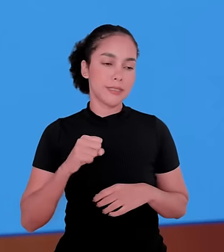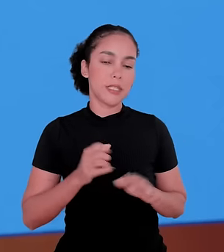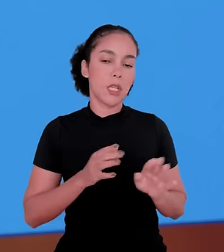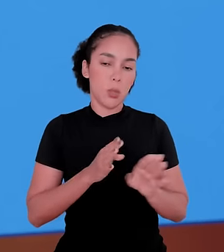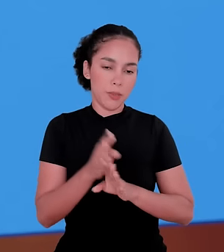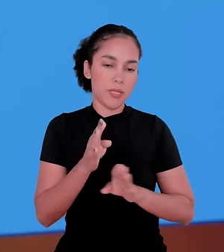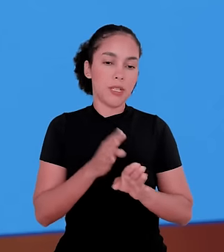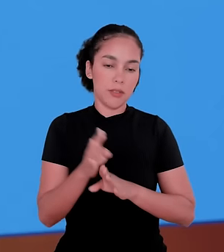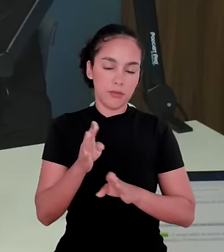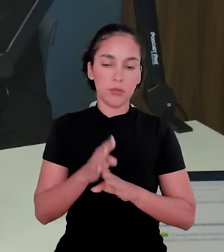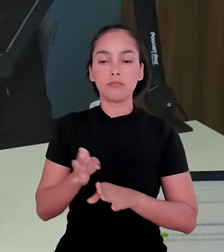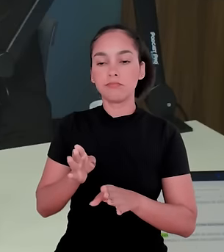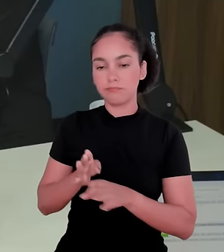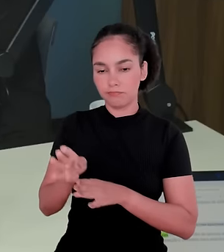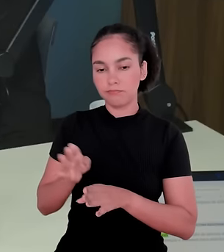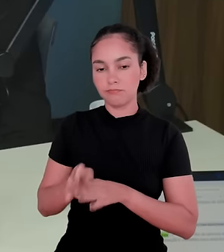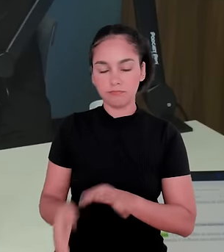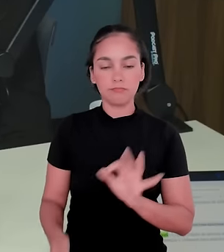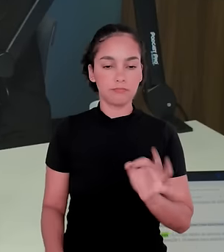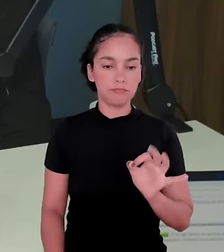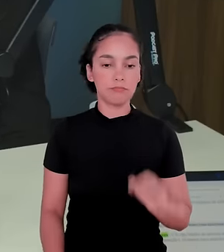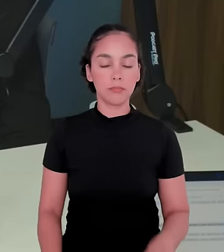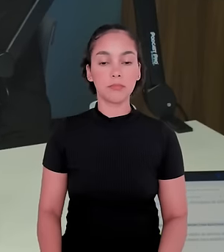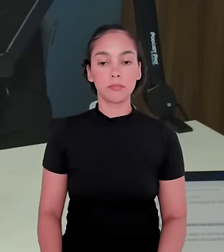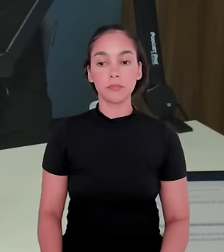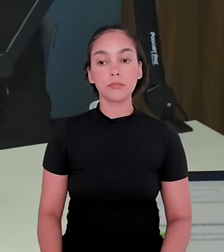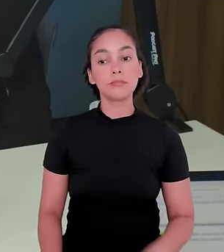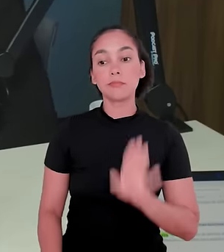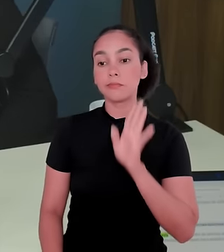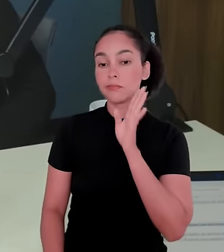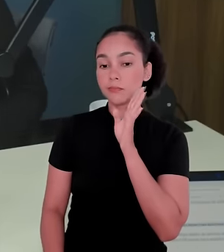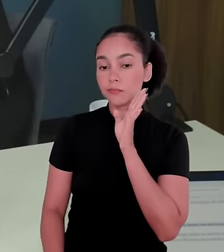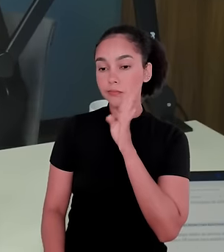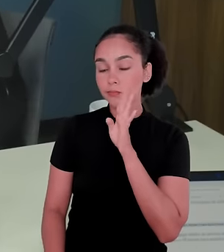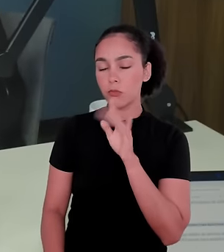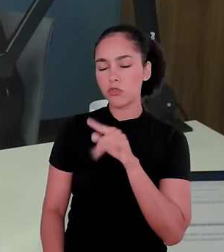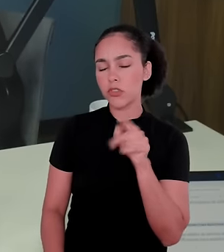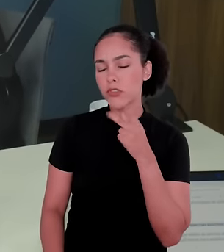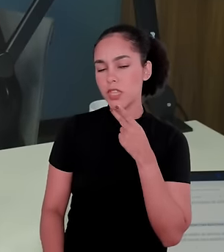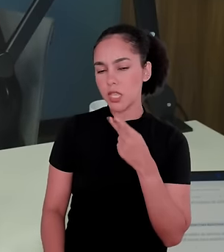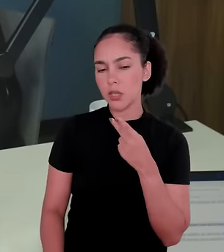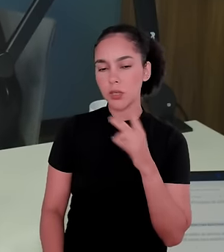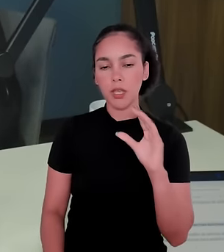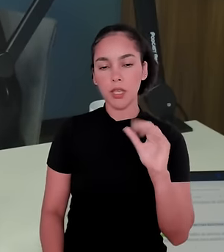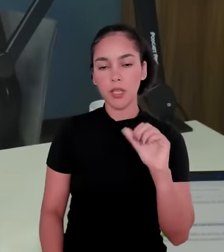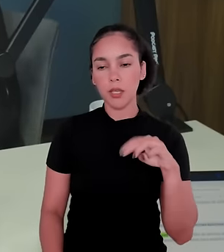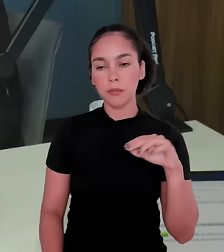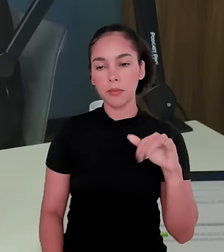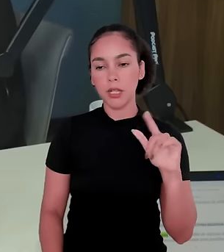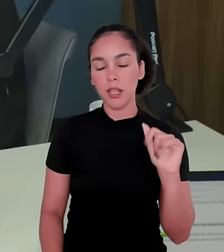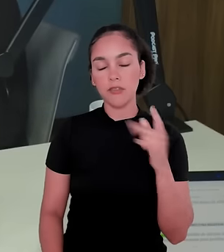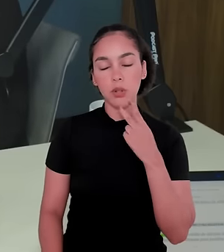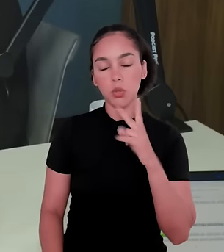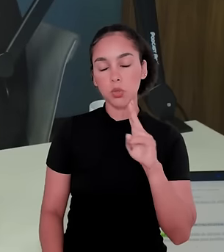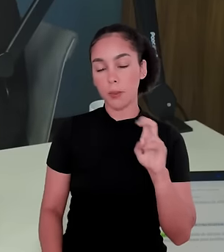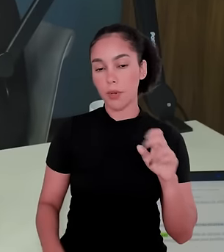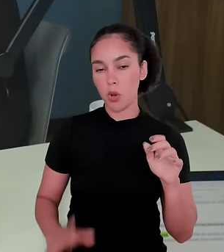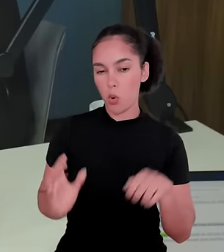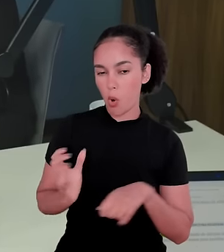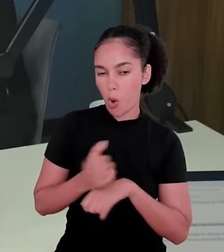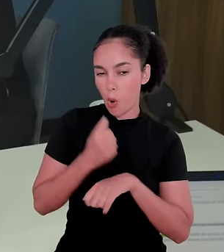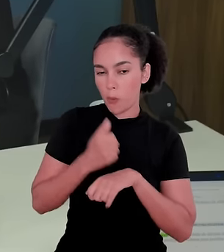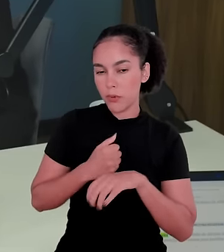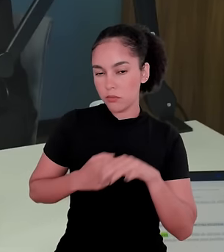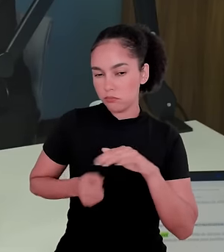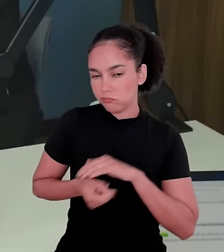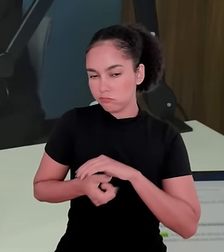altamente recomendável né legal bacana isso E vocês estão falando aqui até a Camila falou do golpe eh Eu até vou